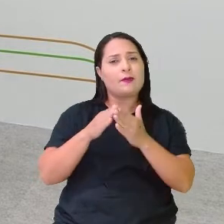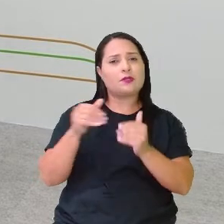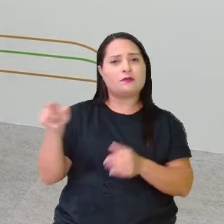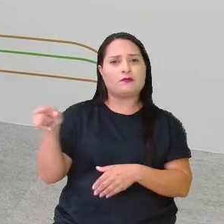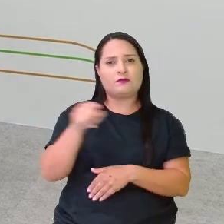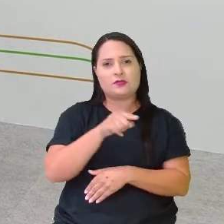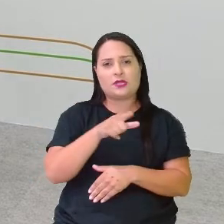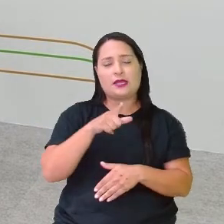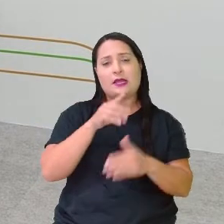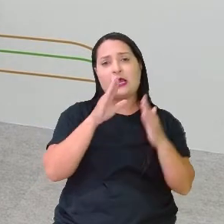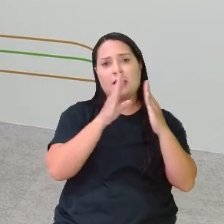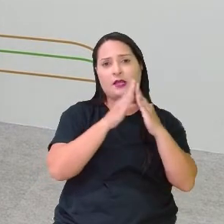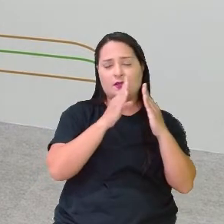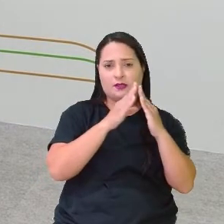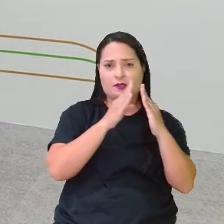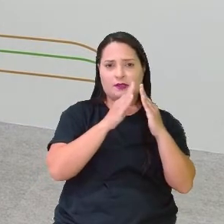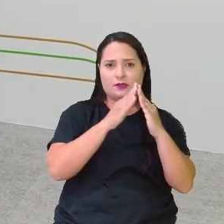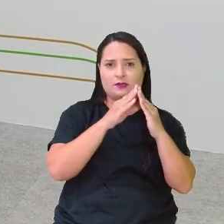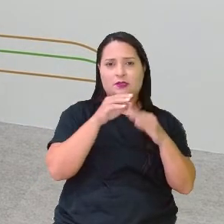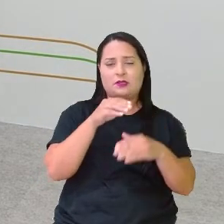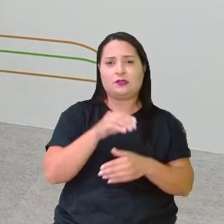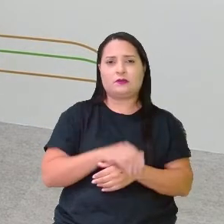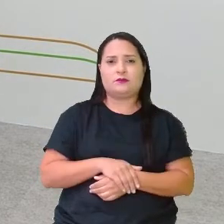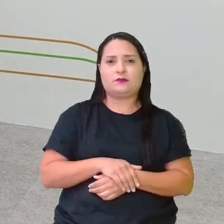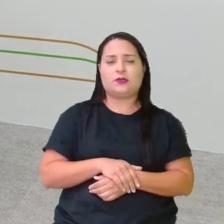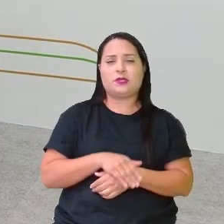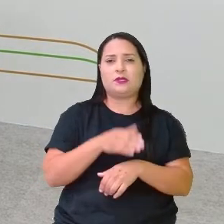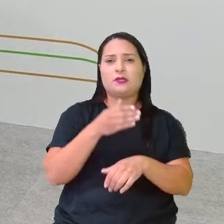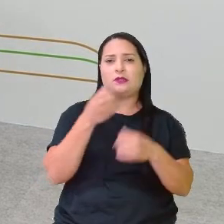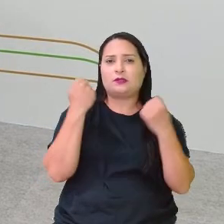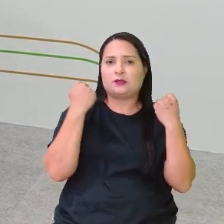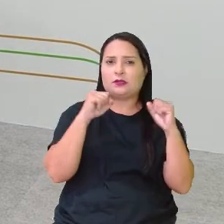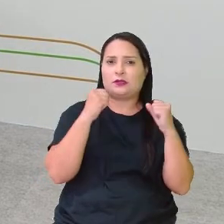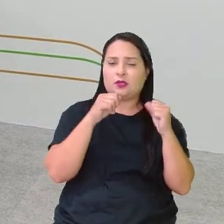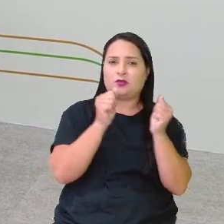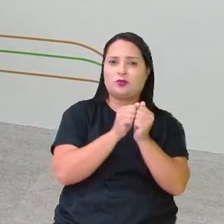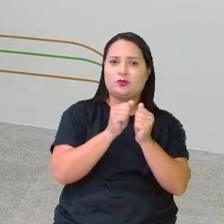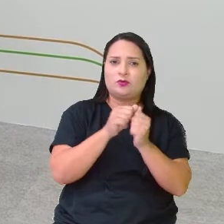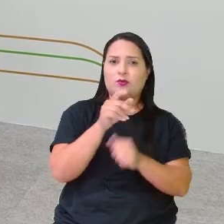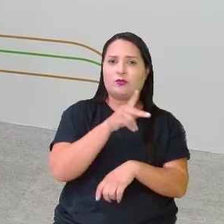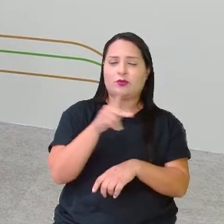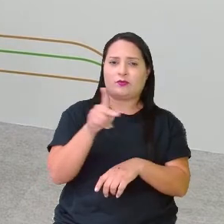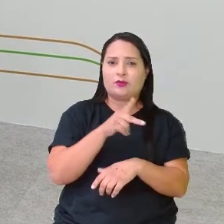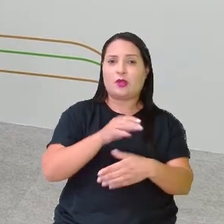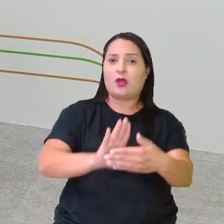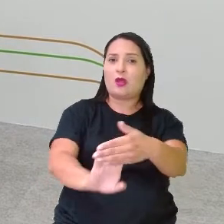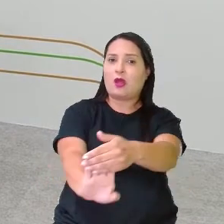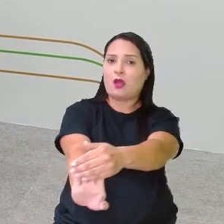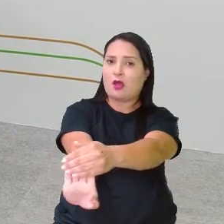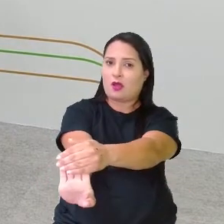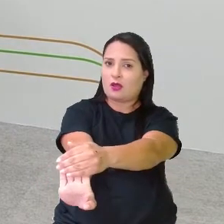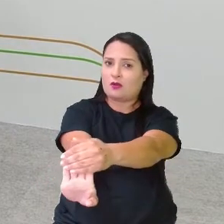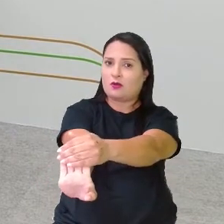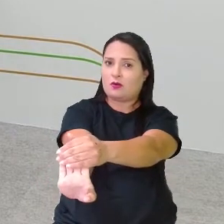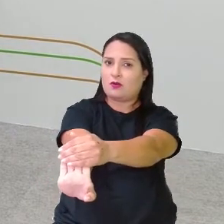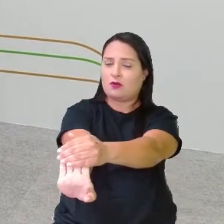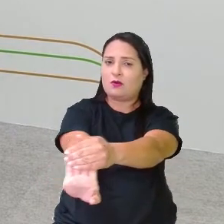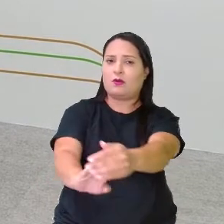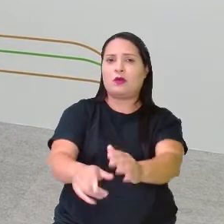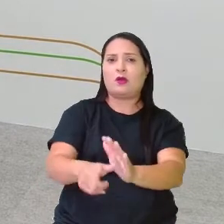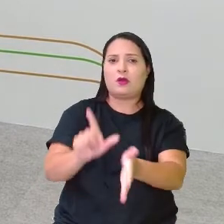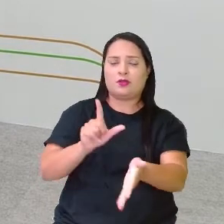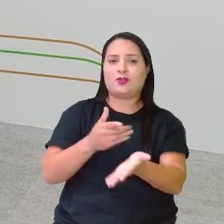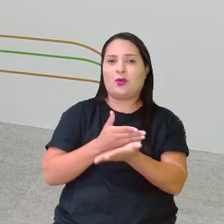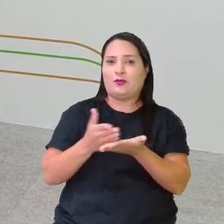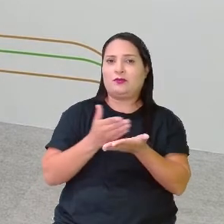que está aí na sua casa, né, for executar com seu professor, sua professora, alonguem antes, né, de começar a